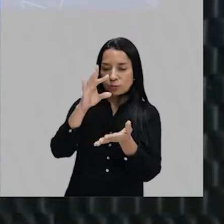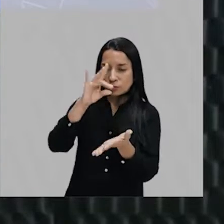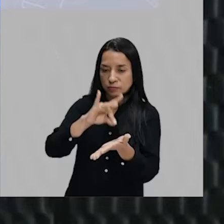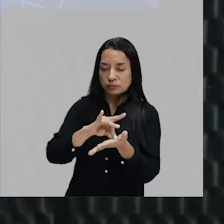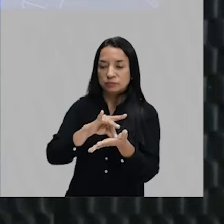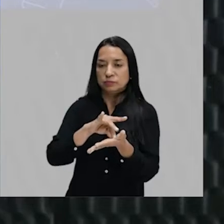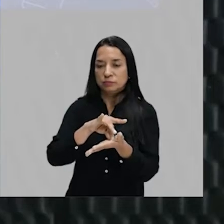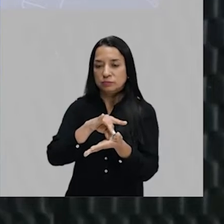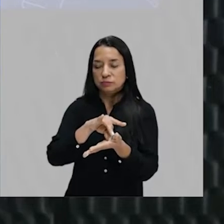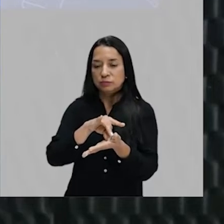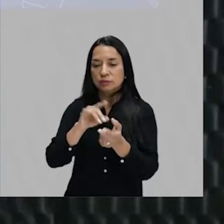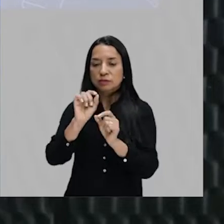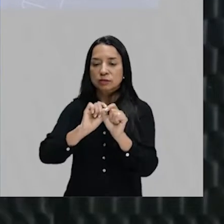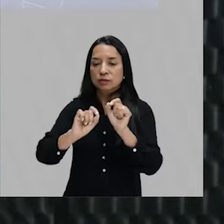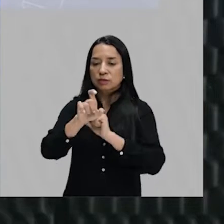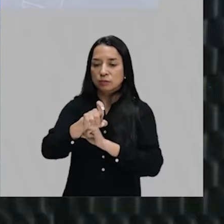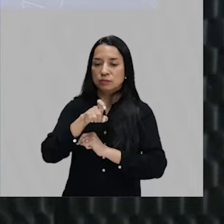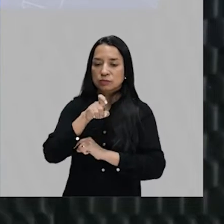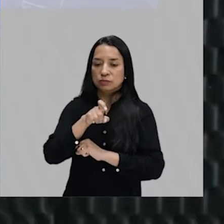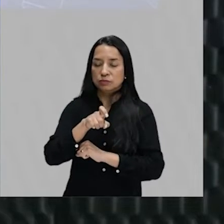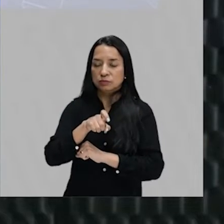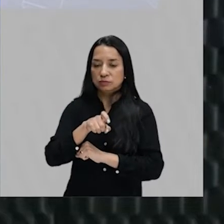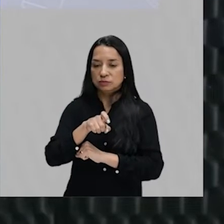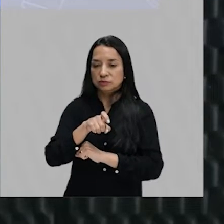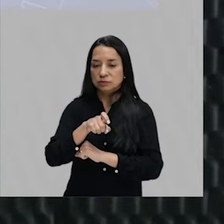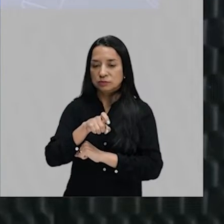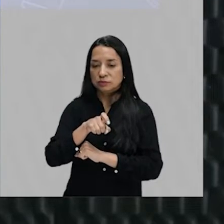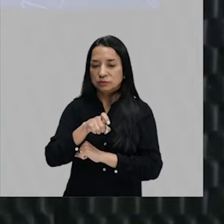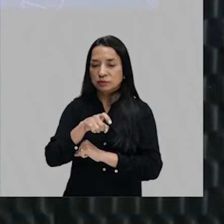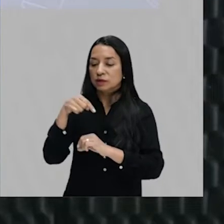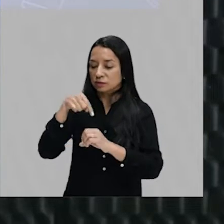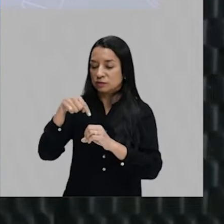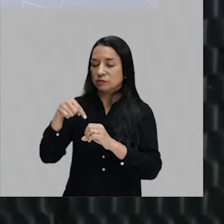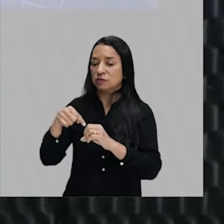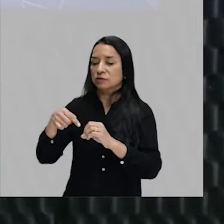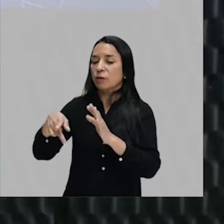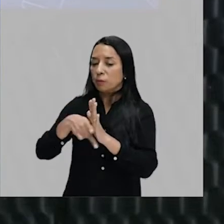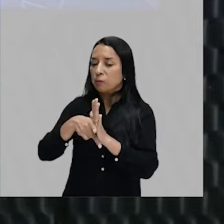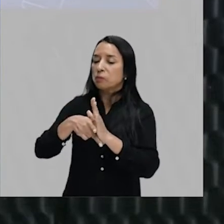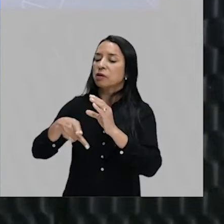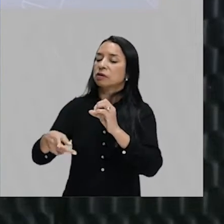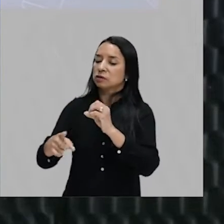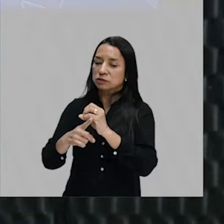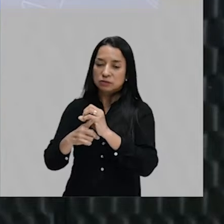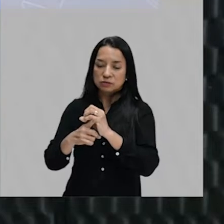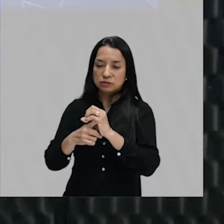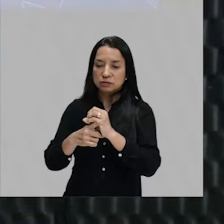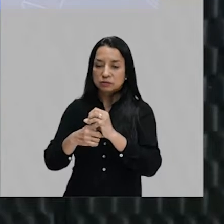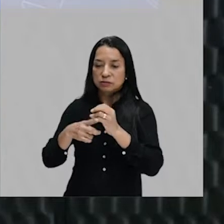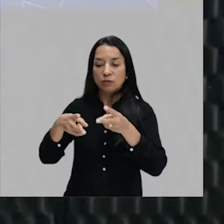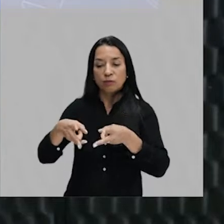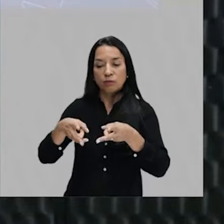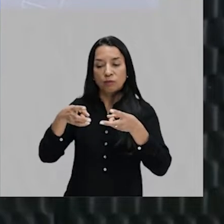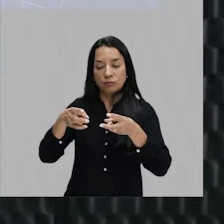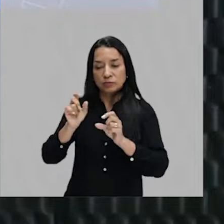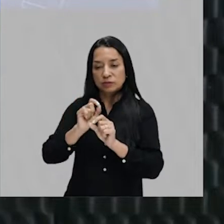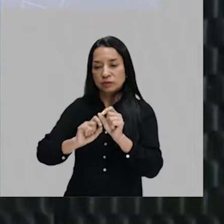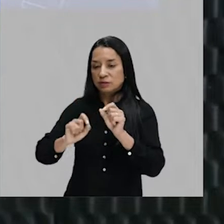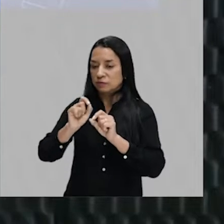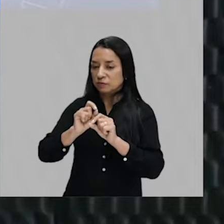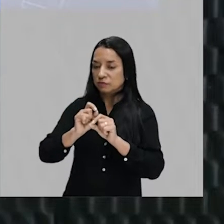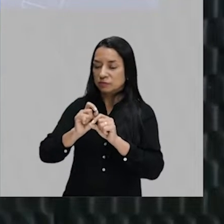né que o x vai estar no vazio né Observe que